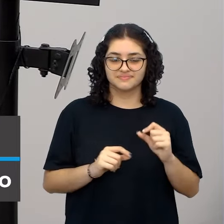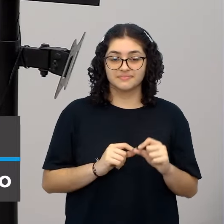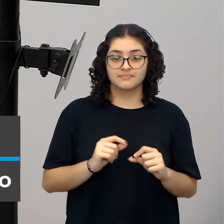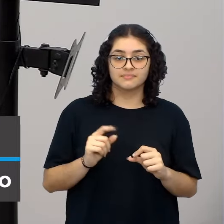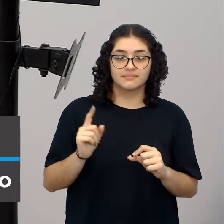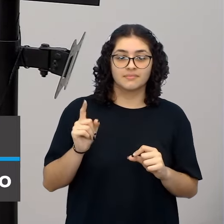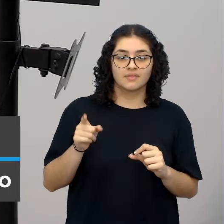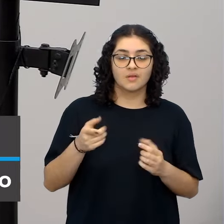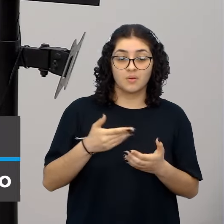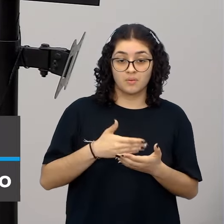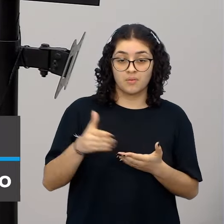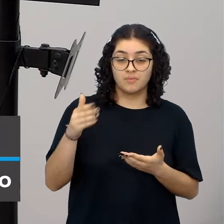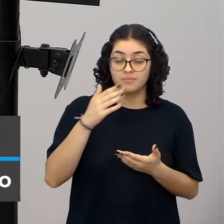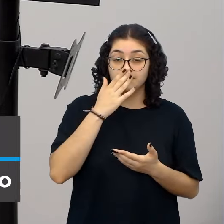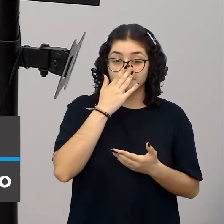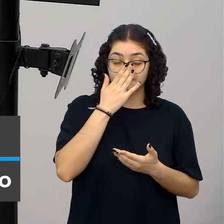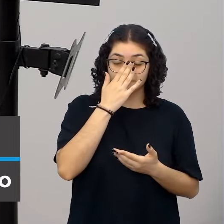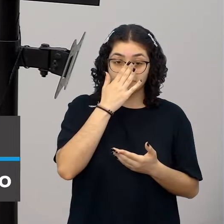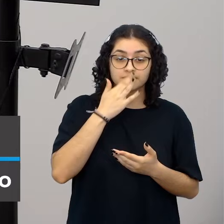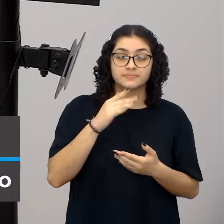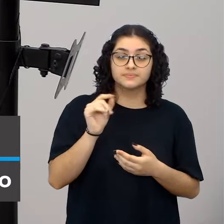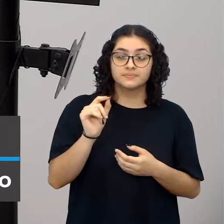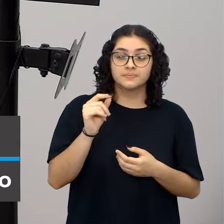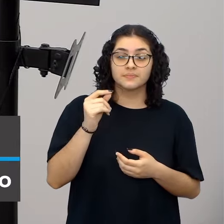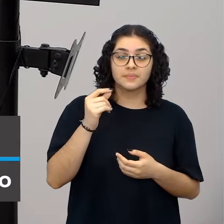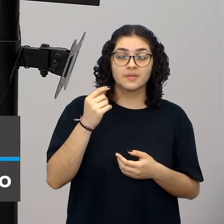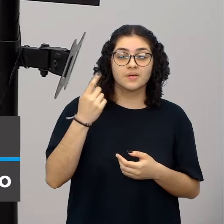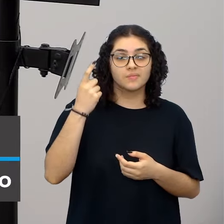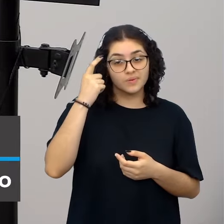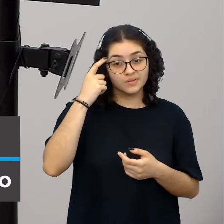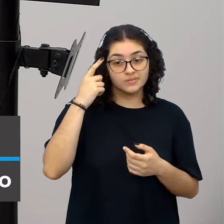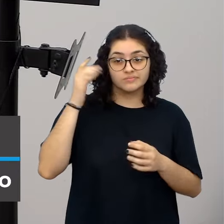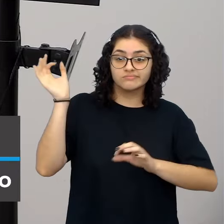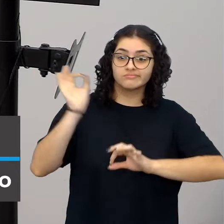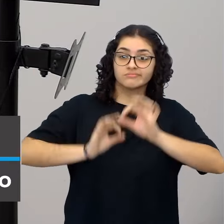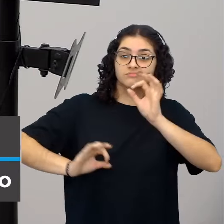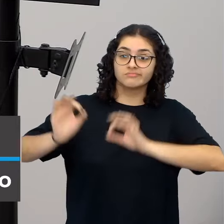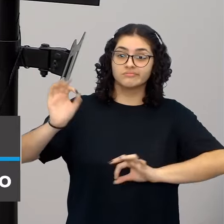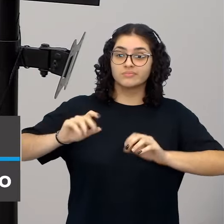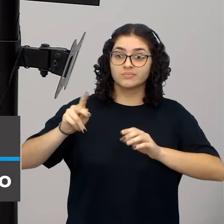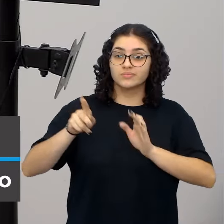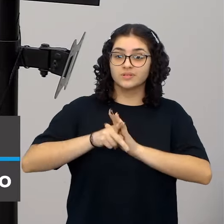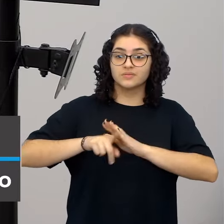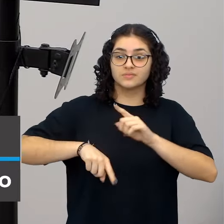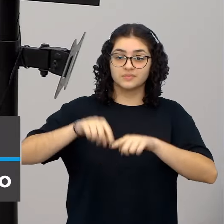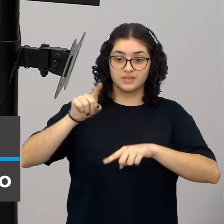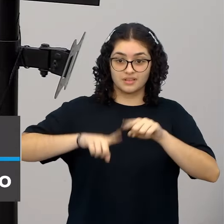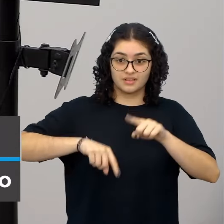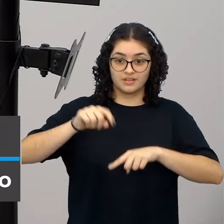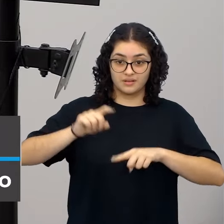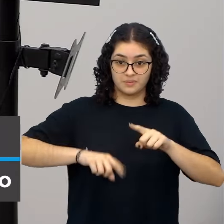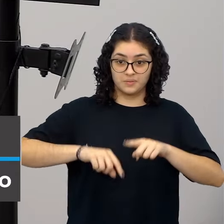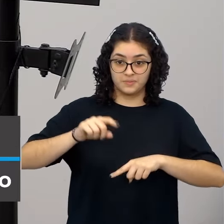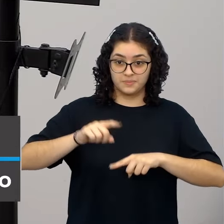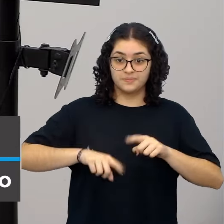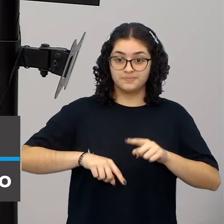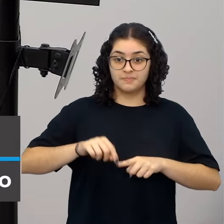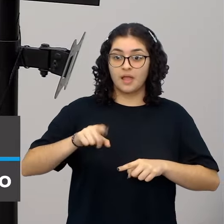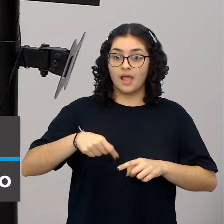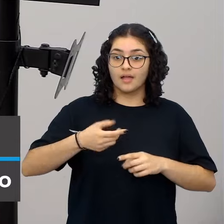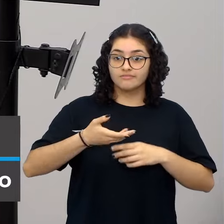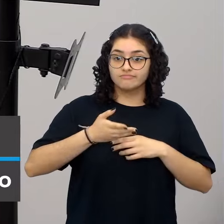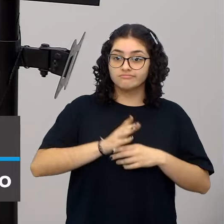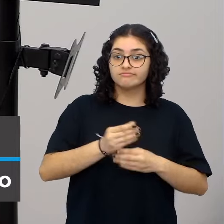um ponto de partida mesmo, né? Como foi pensado, Arlete, e construído esse material, né? De forma a contemplar